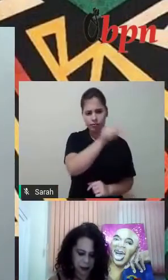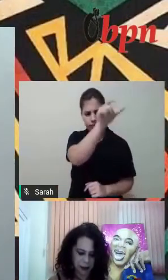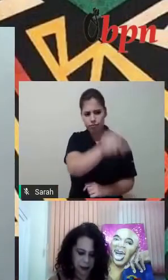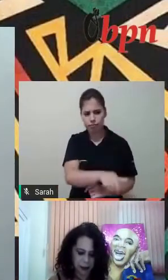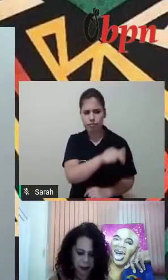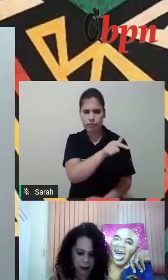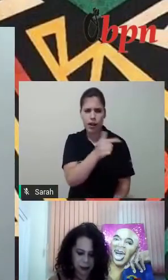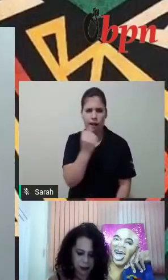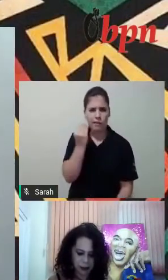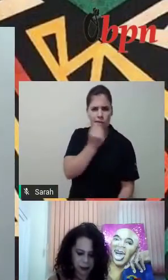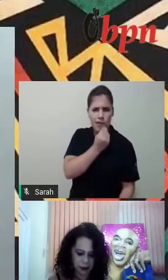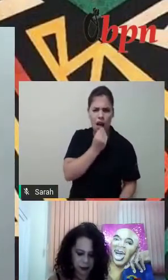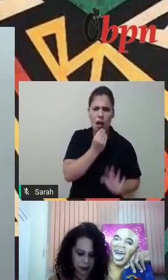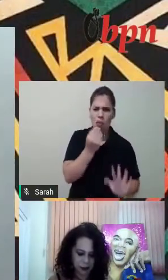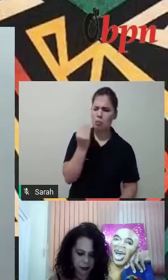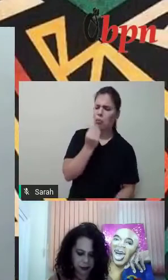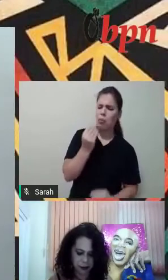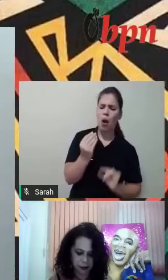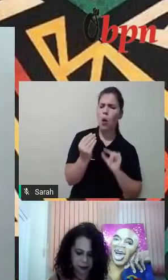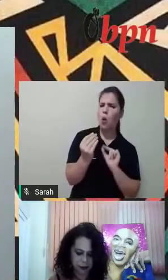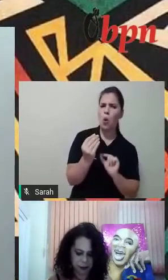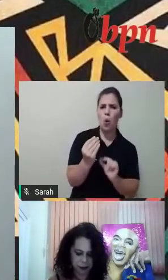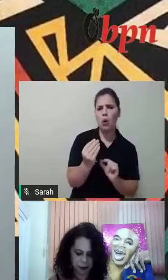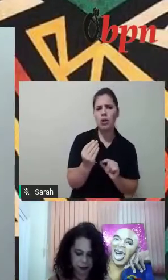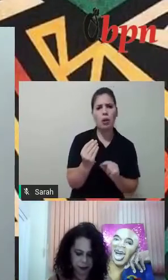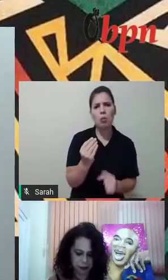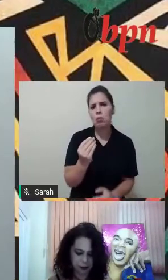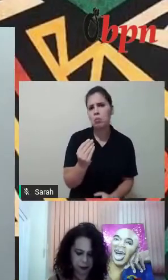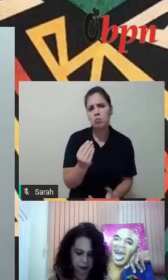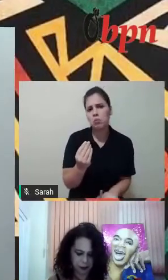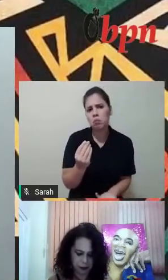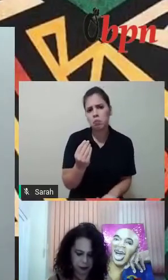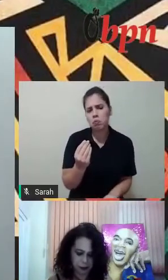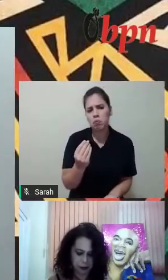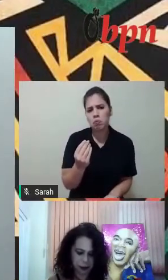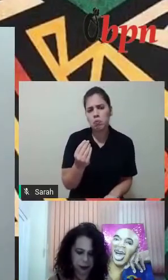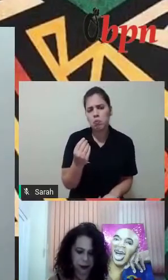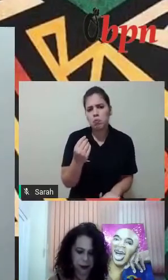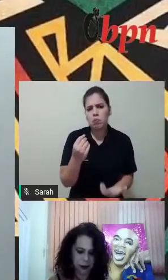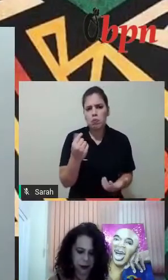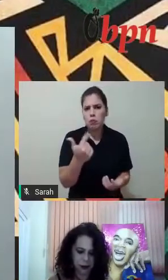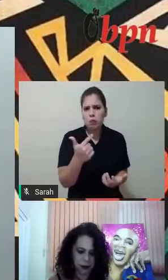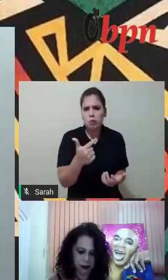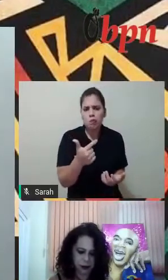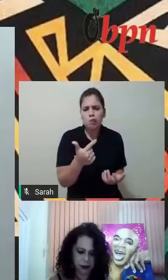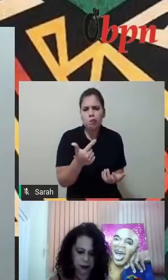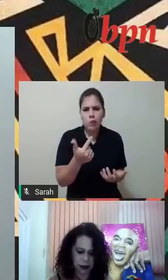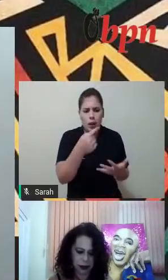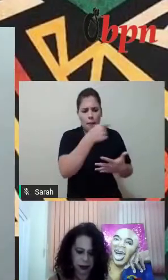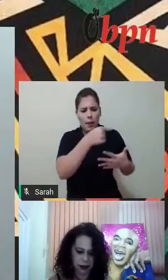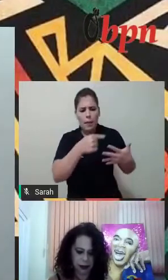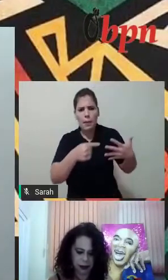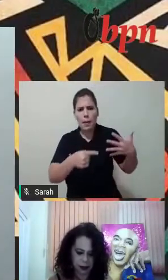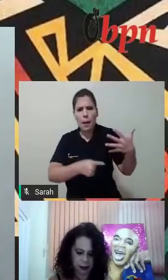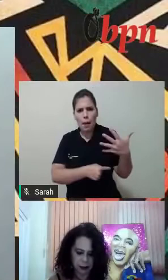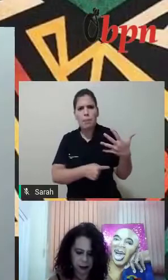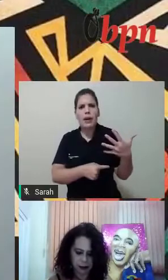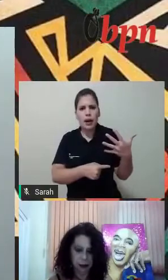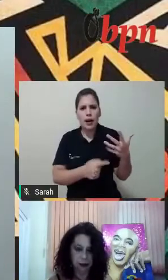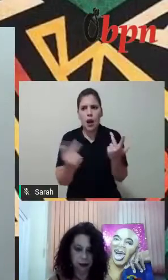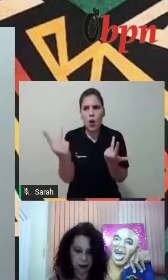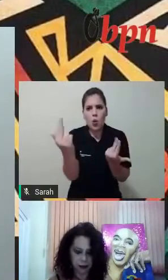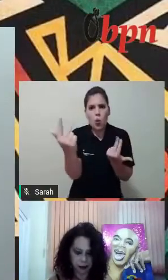sentido, aquele que não tem todos os aparatos ofensivos que aquele que